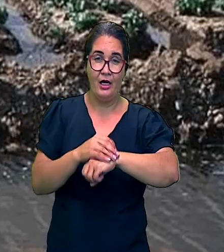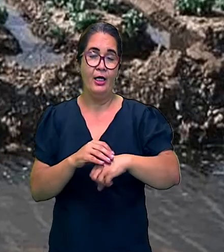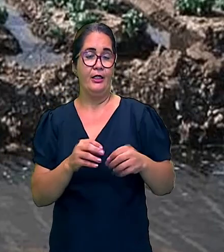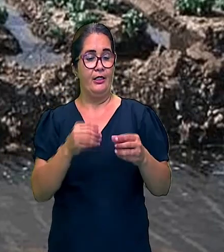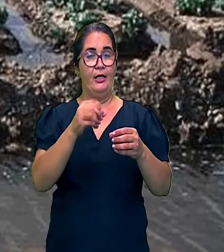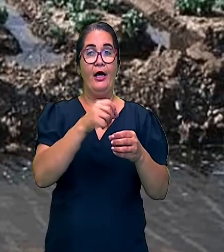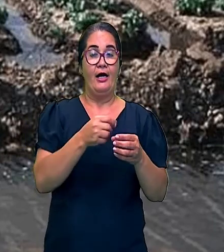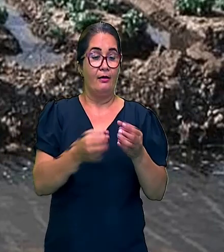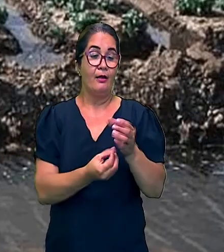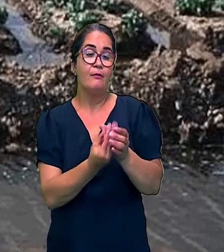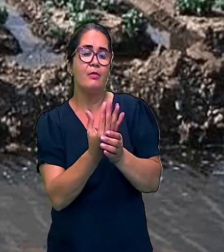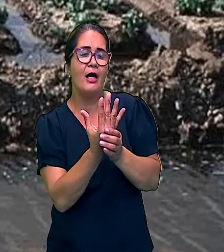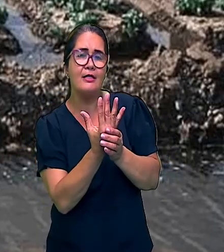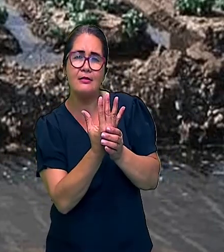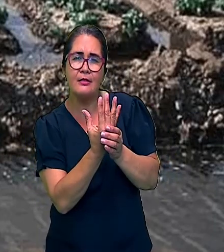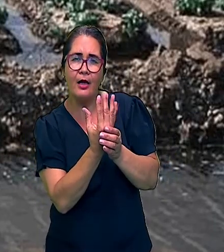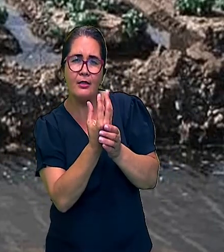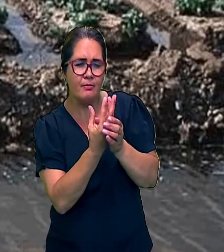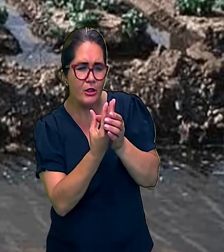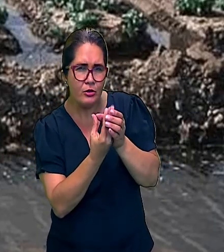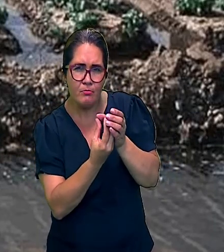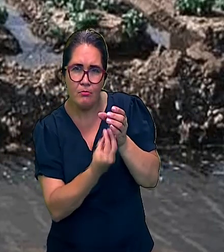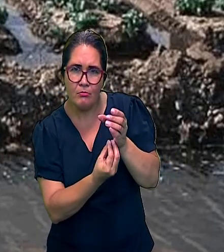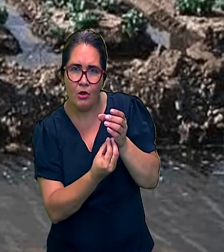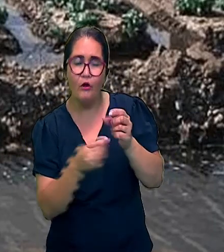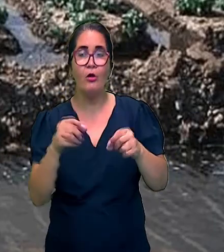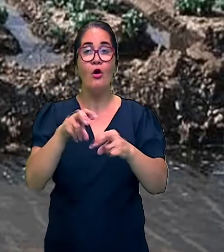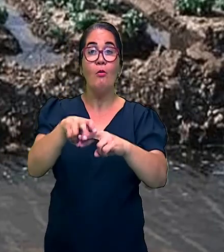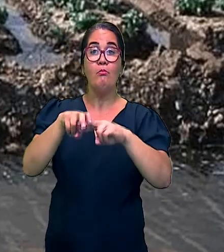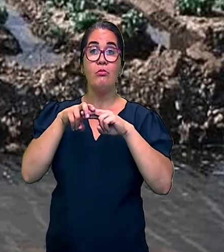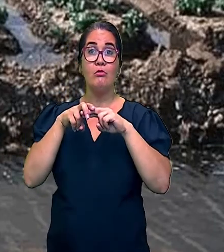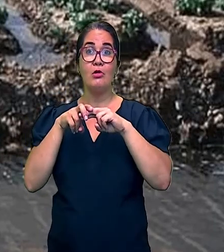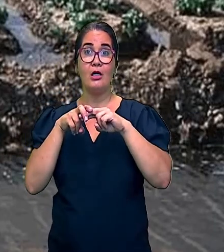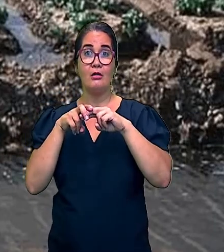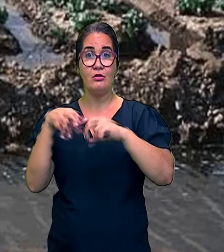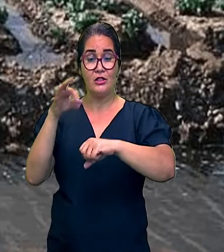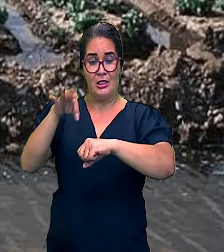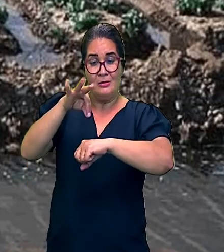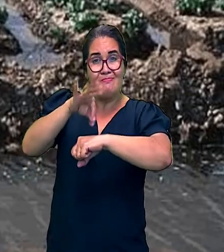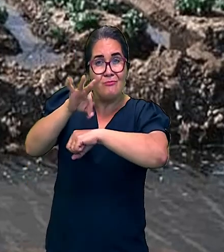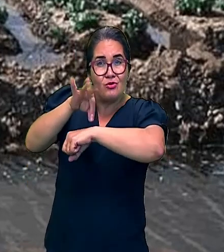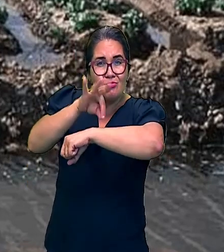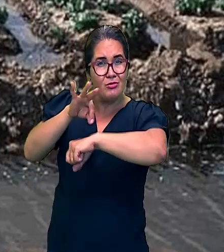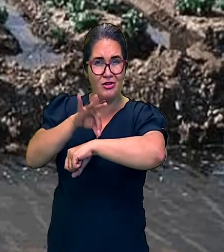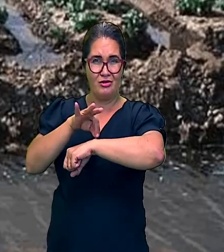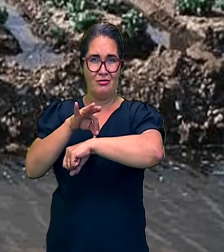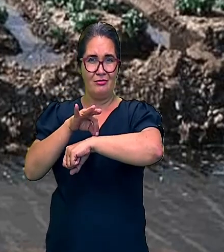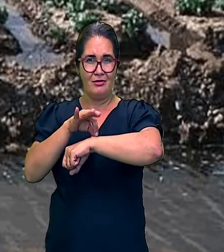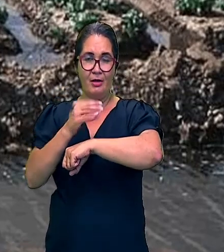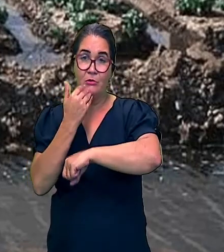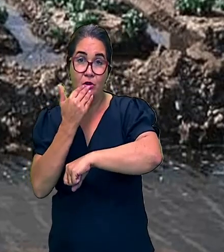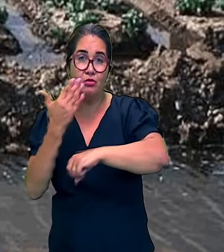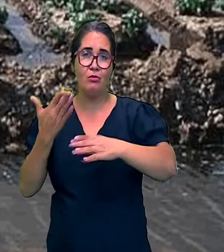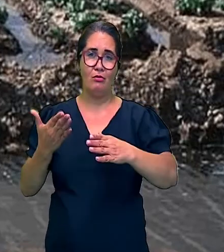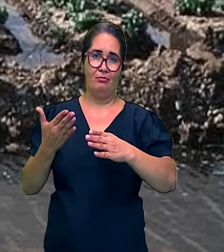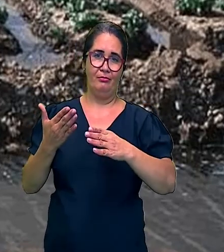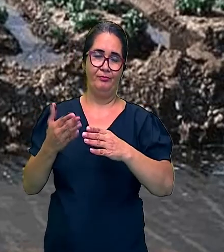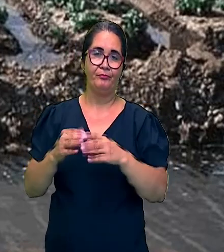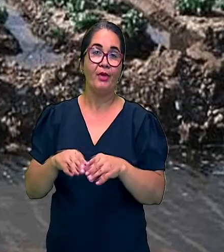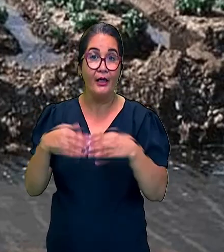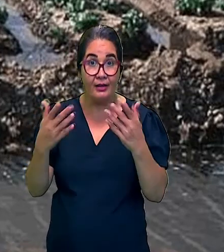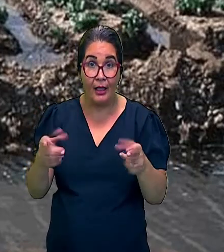estamos mostrando na imagem. Essas técnicas ajudaram a produzir excedentes, ou seja, obter